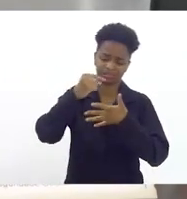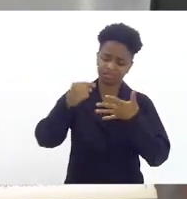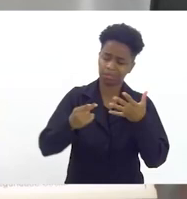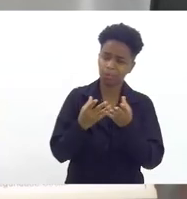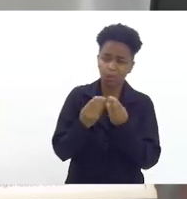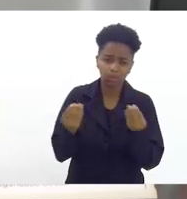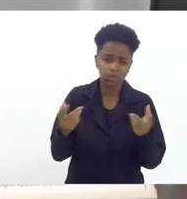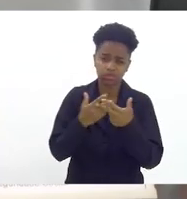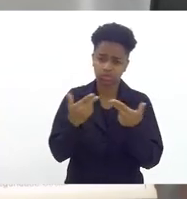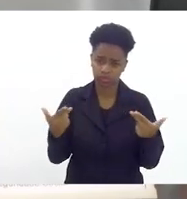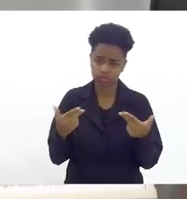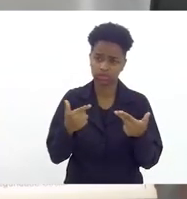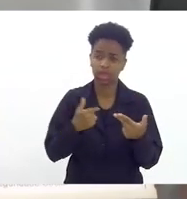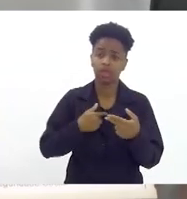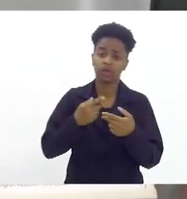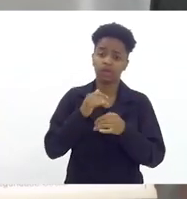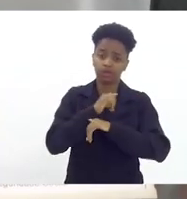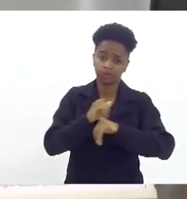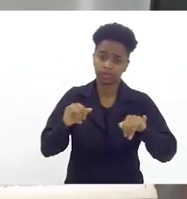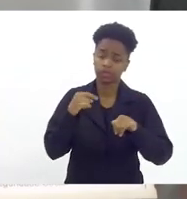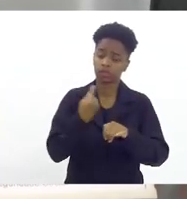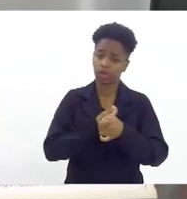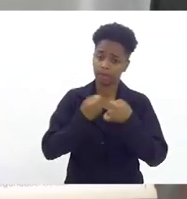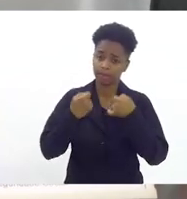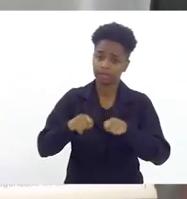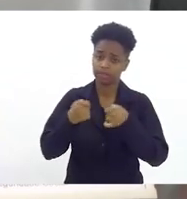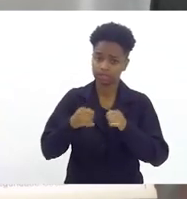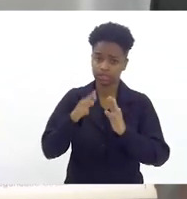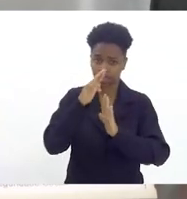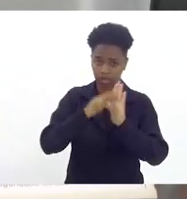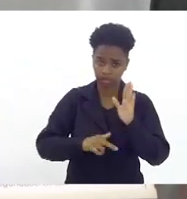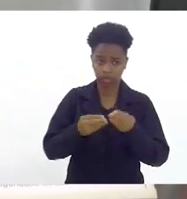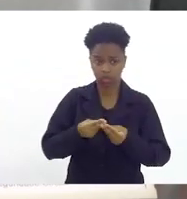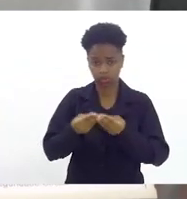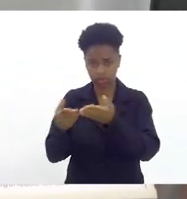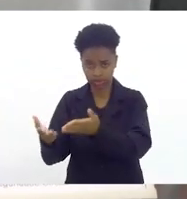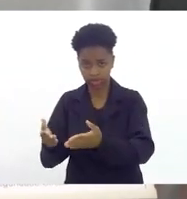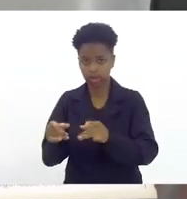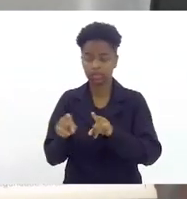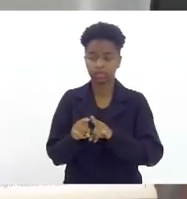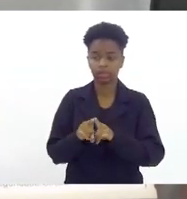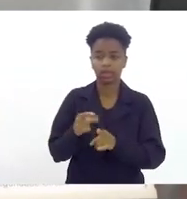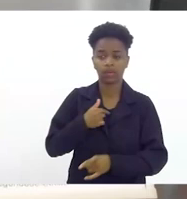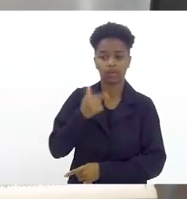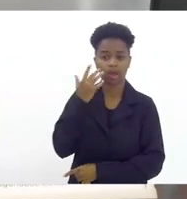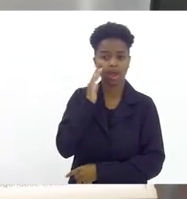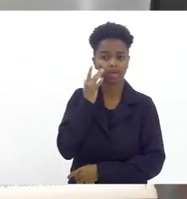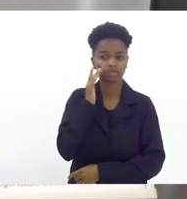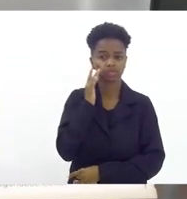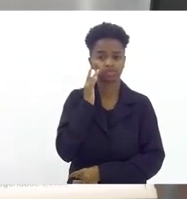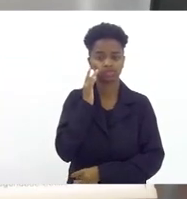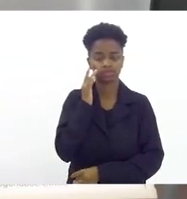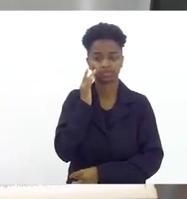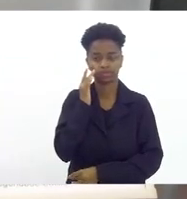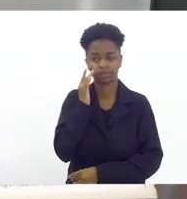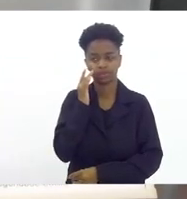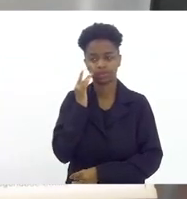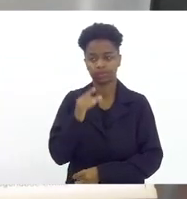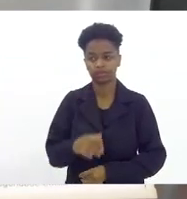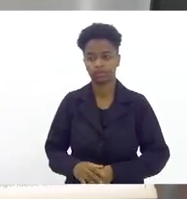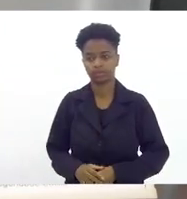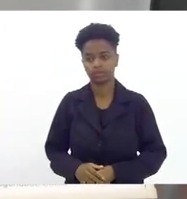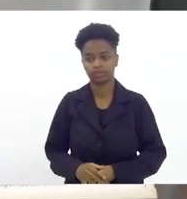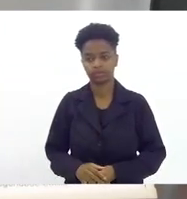questões eu reforço aqui a necessidade da gente caminhar no sentido da entrega do relatório acho que é o fim